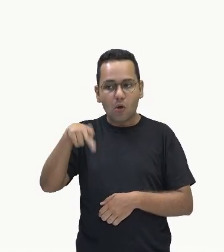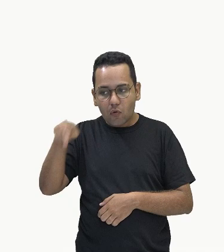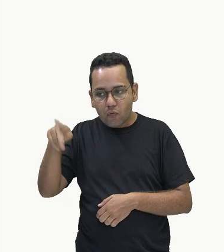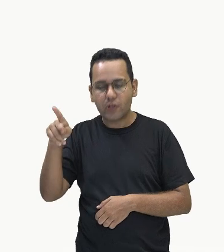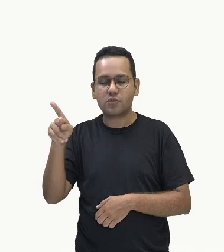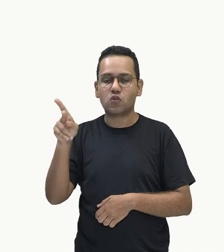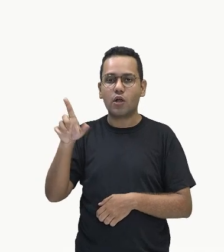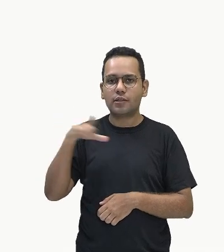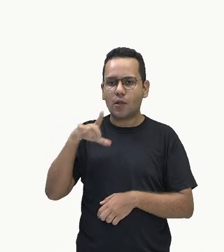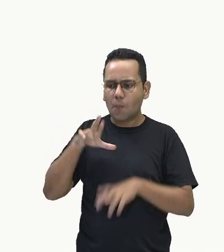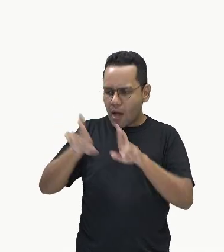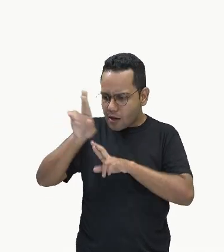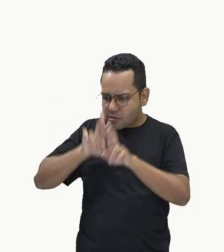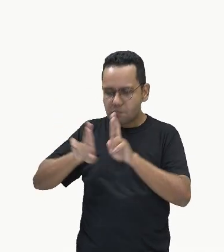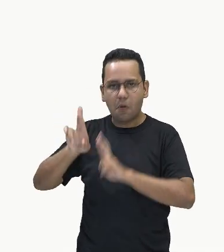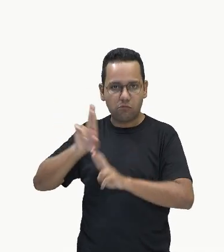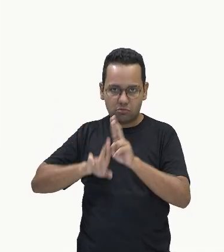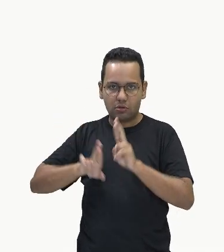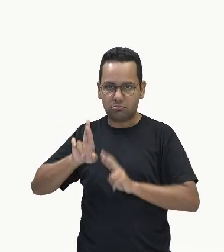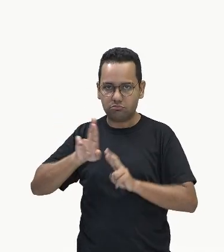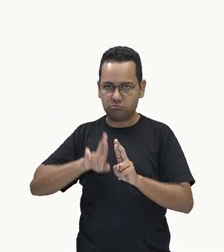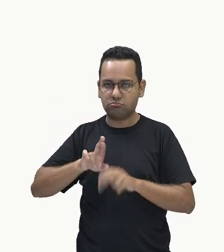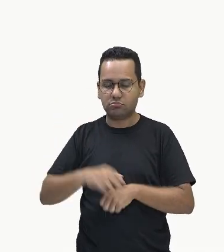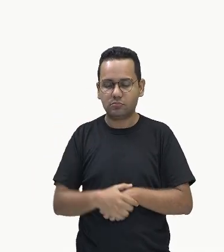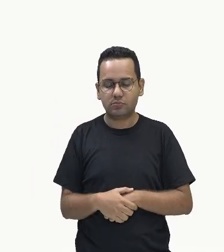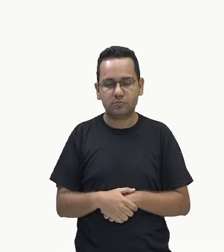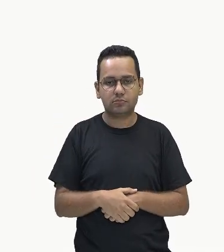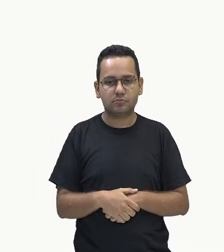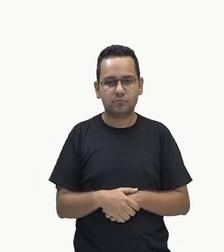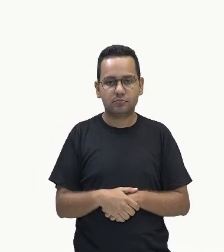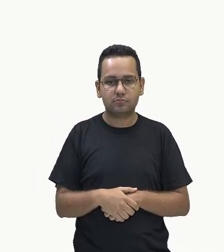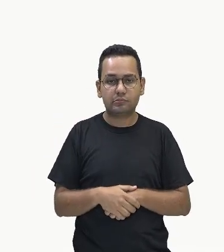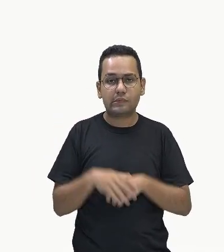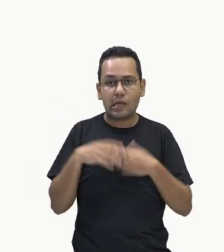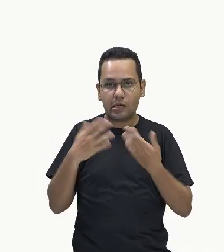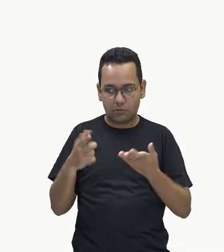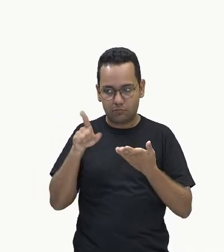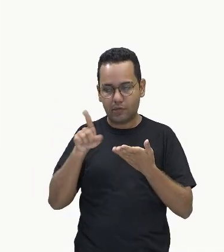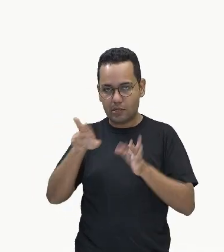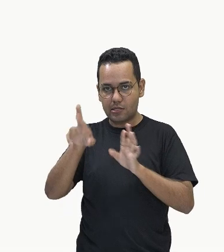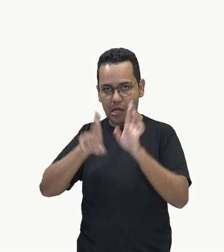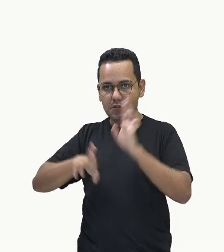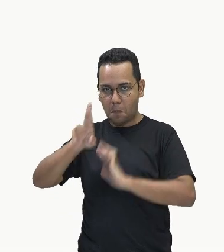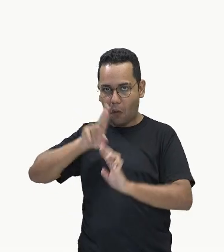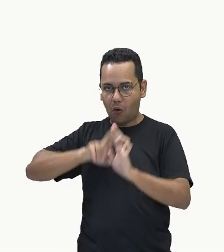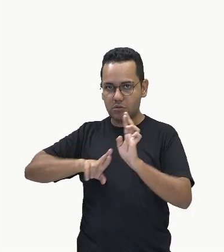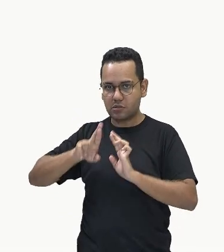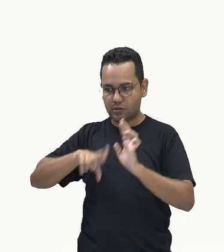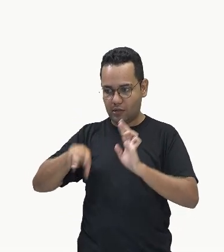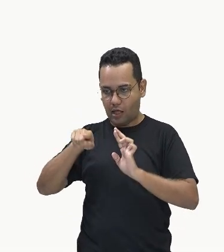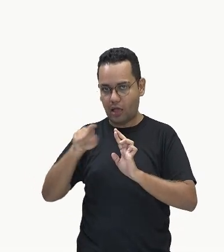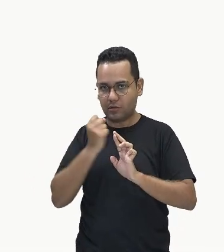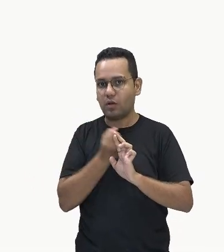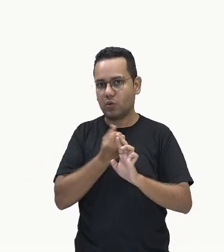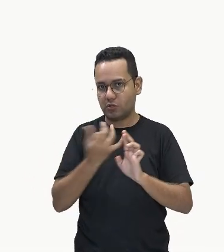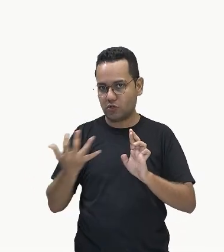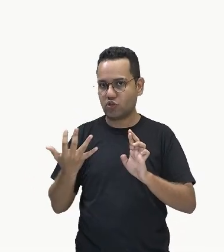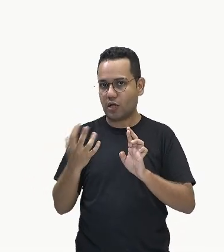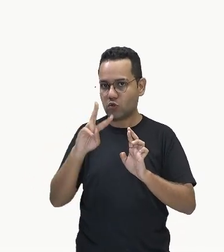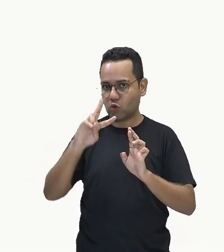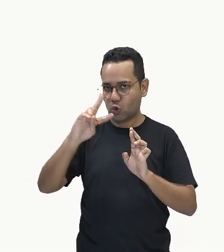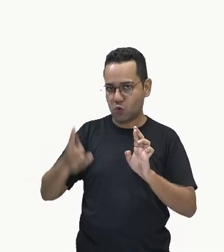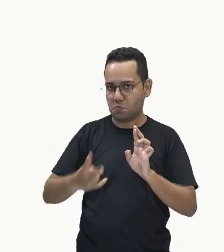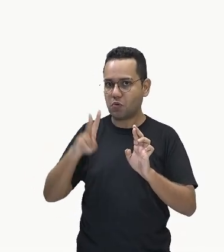minha pesquisa. E aí, a partir desses 2.000 professores, eu vou criar, né,